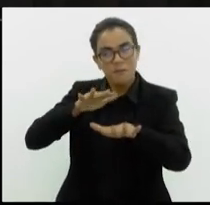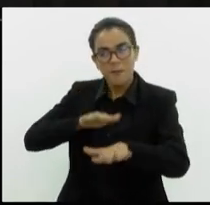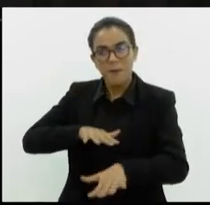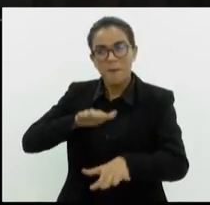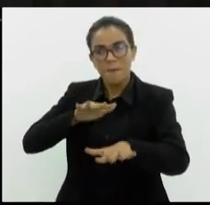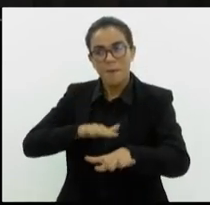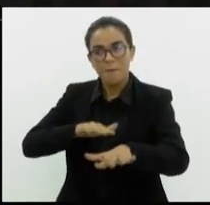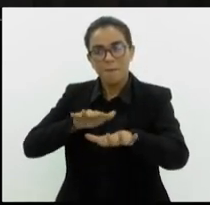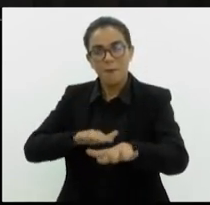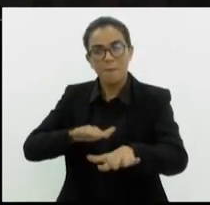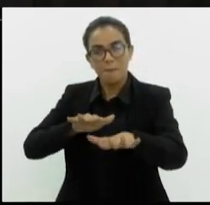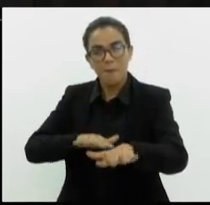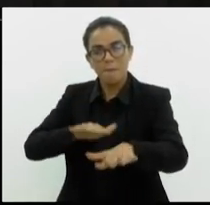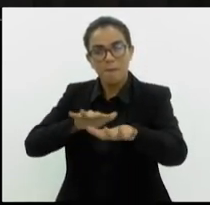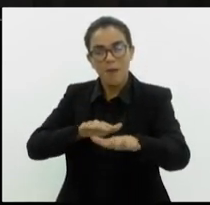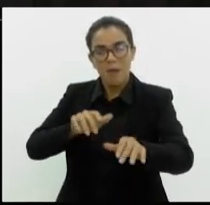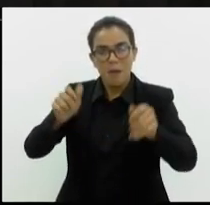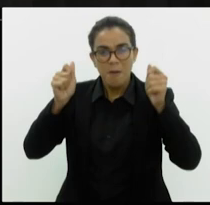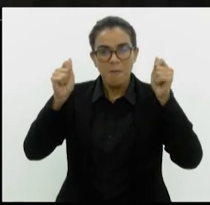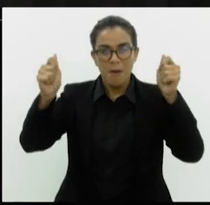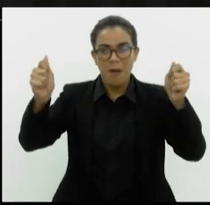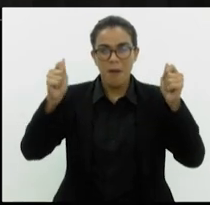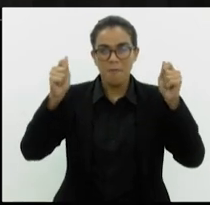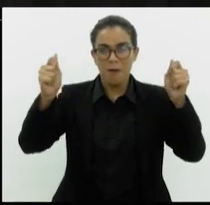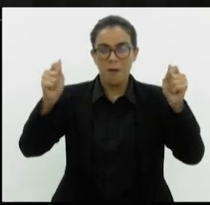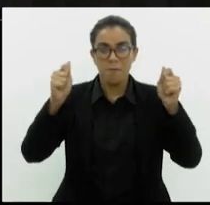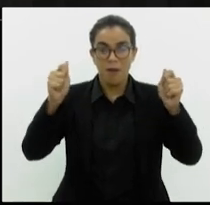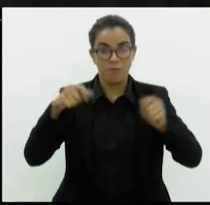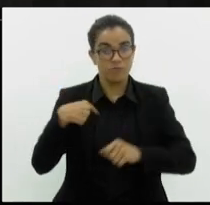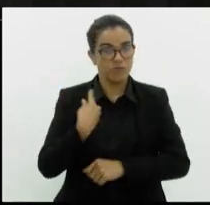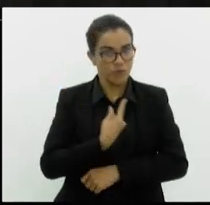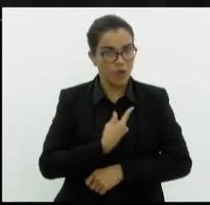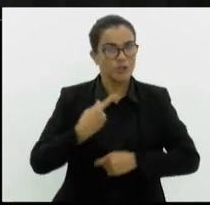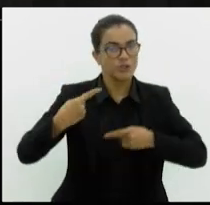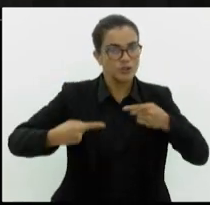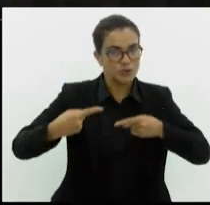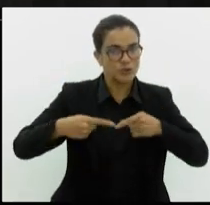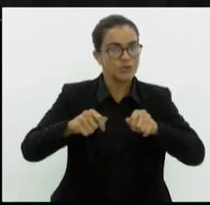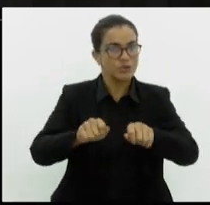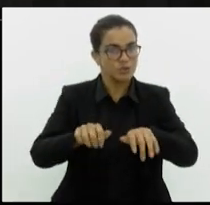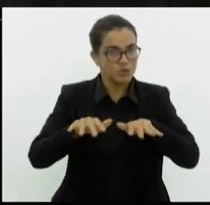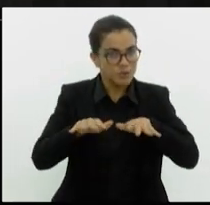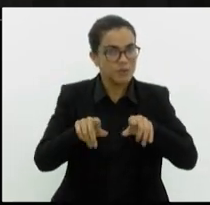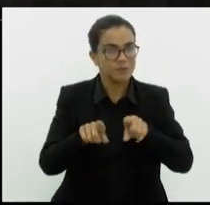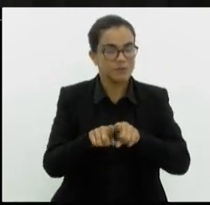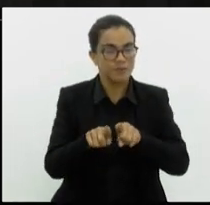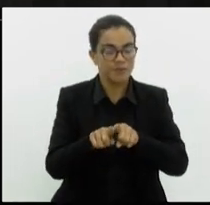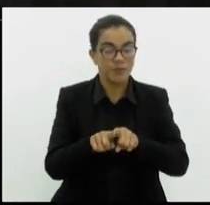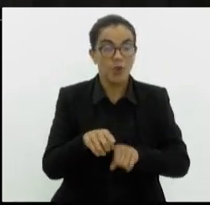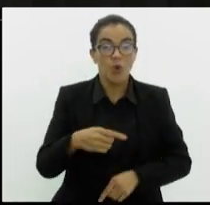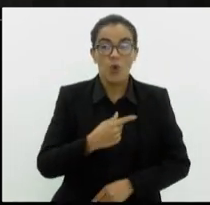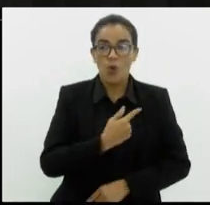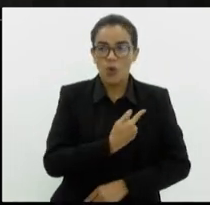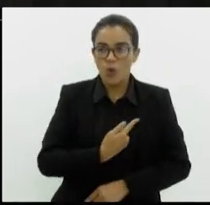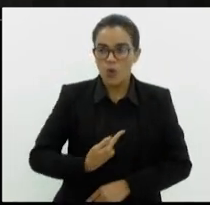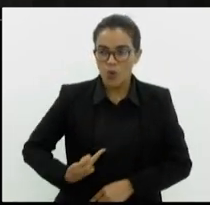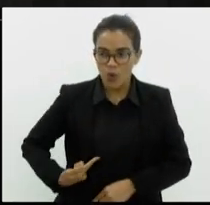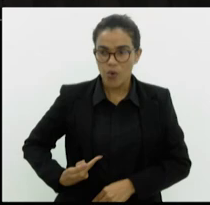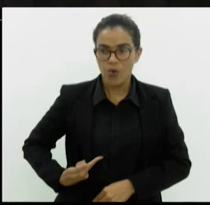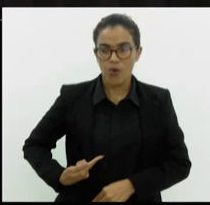Fosperd, e discutimos isso aqui no plenário, no mínimo, o governo